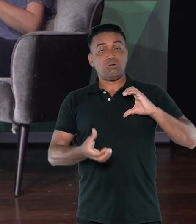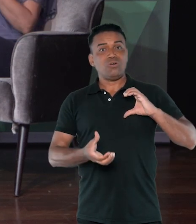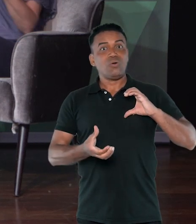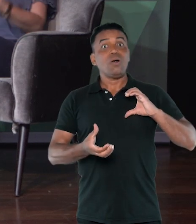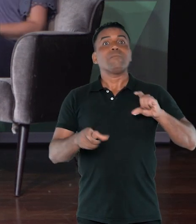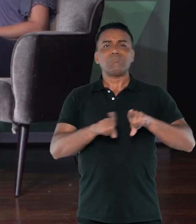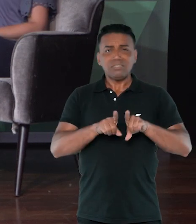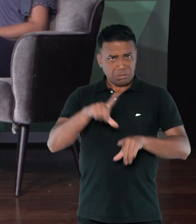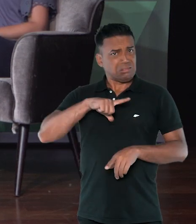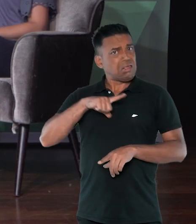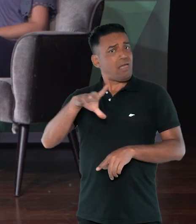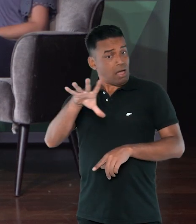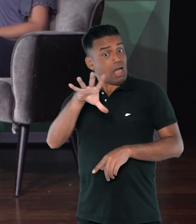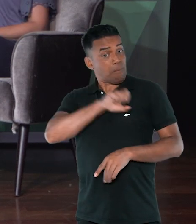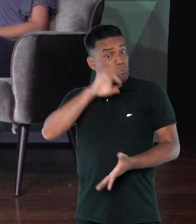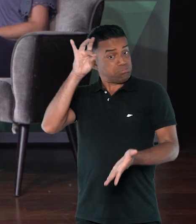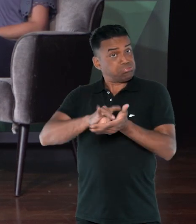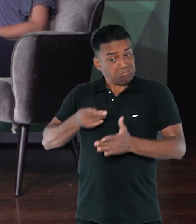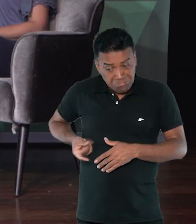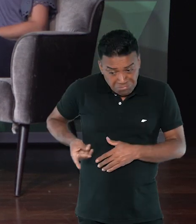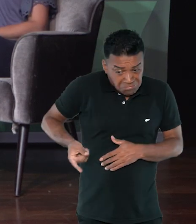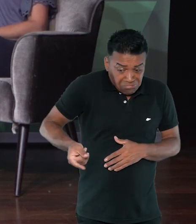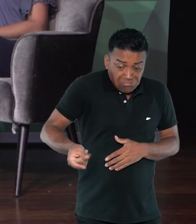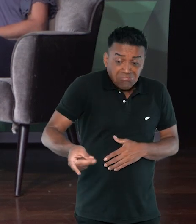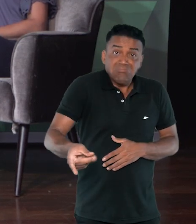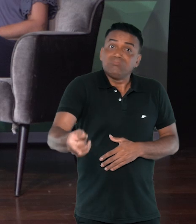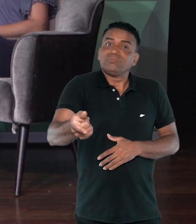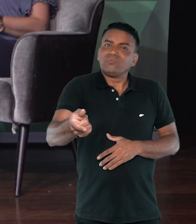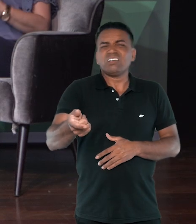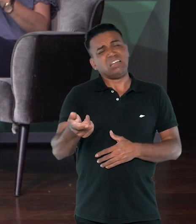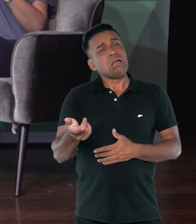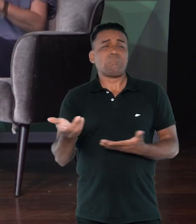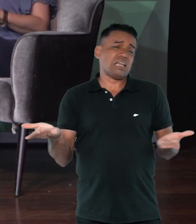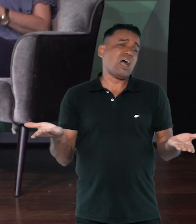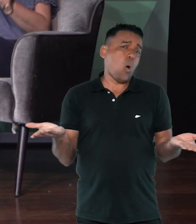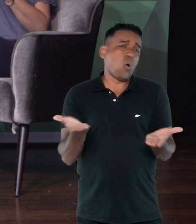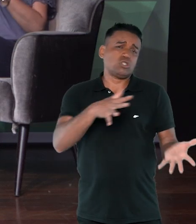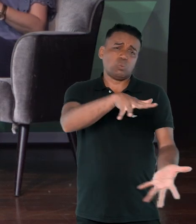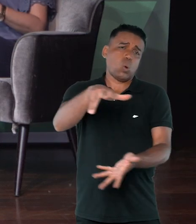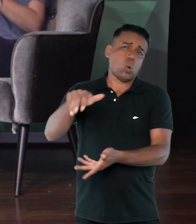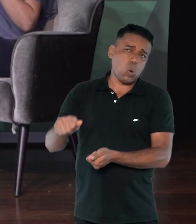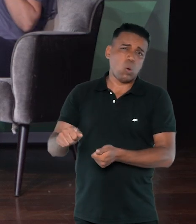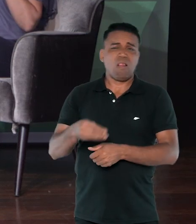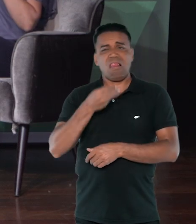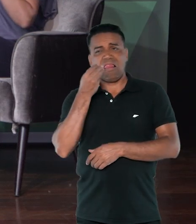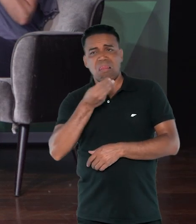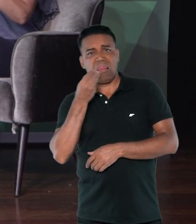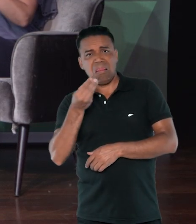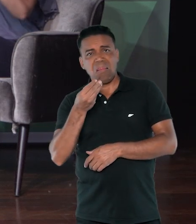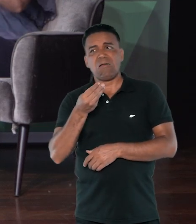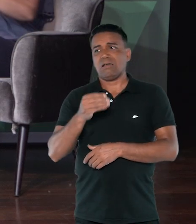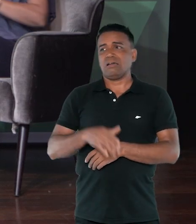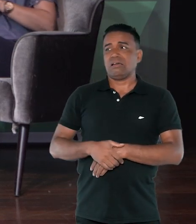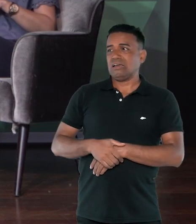Apesar dessa efemeridade que a gente vive hoje tão grande, estamos vivendo a era do delete, do cancela, né? Não